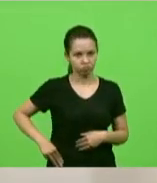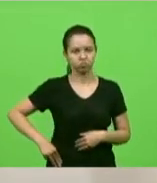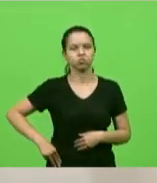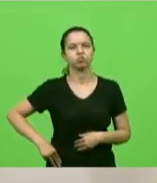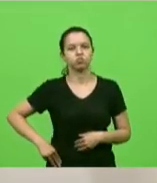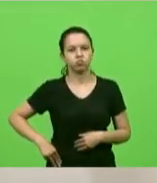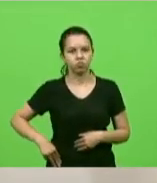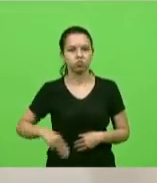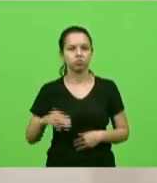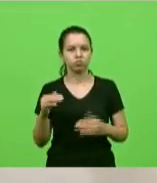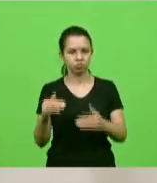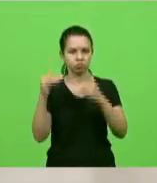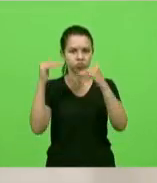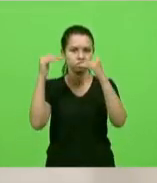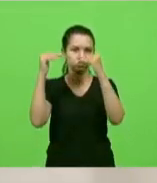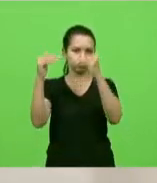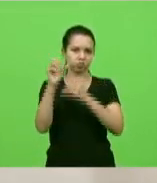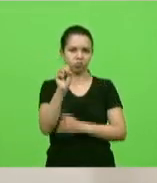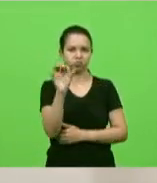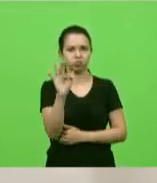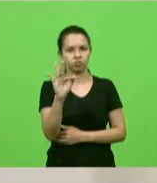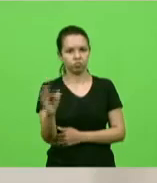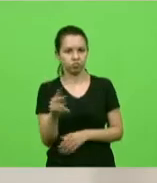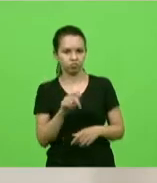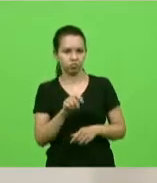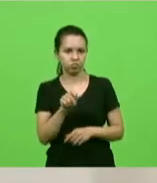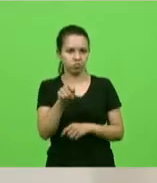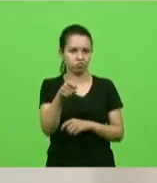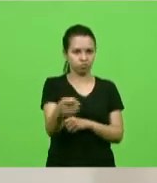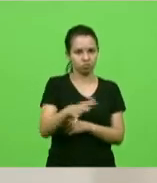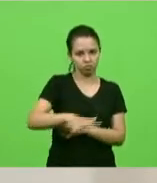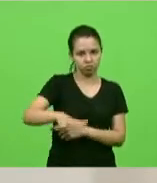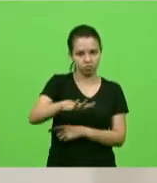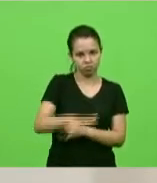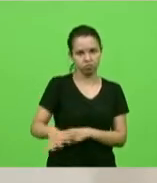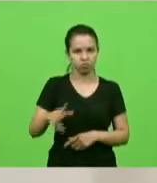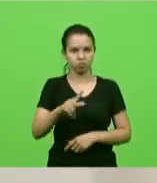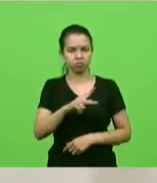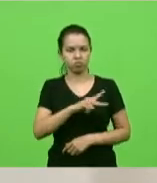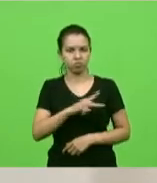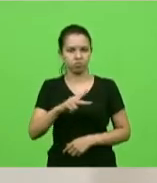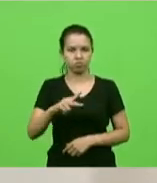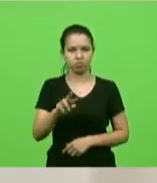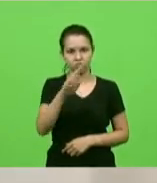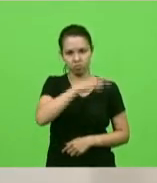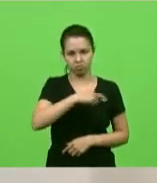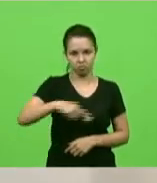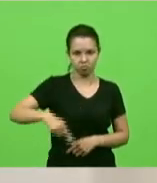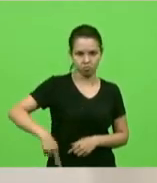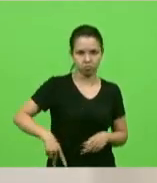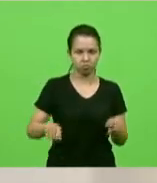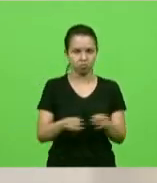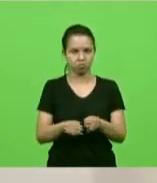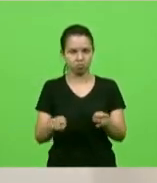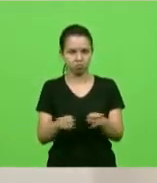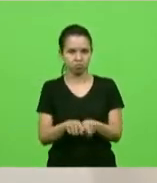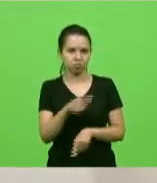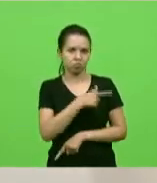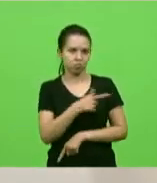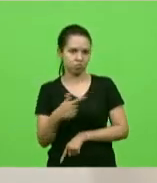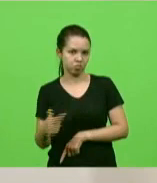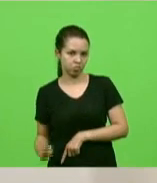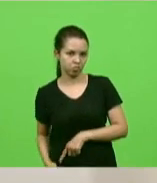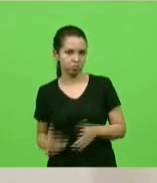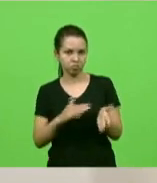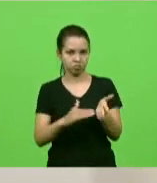Federal, procuradores, Procurador-Geral da República, dos governadores e secretários de Estado.